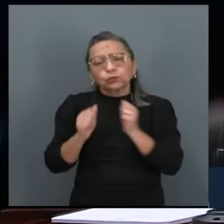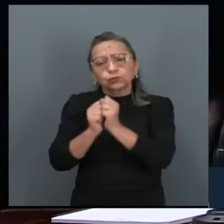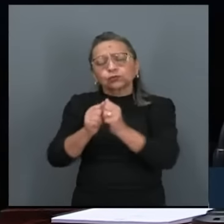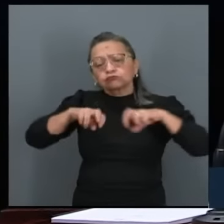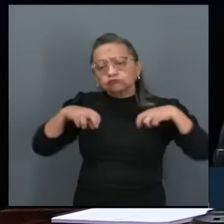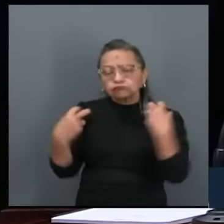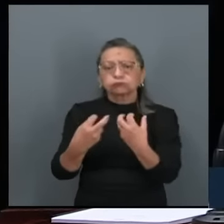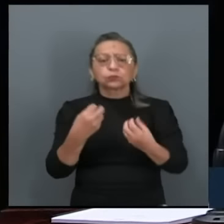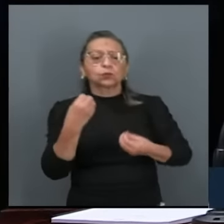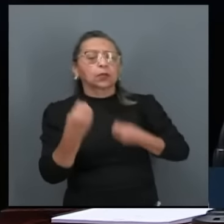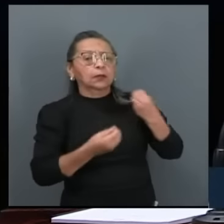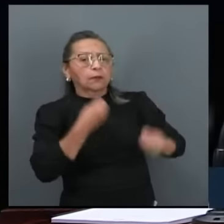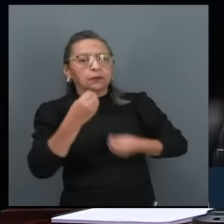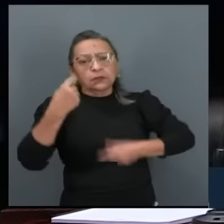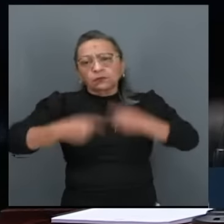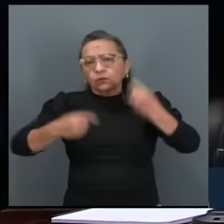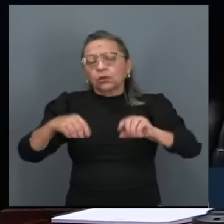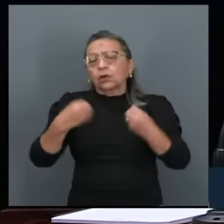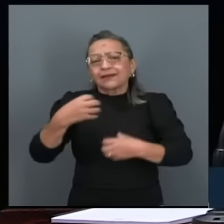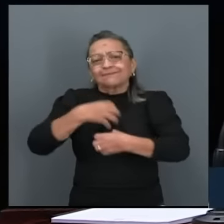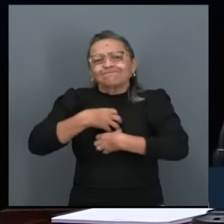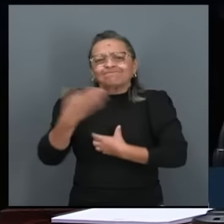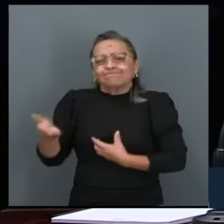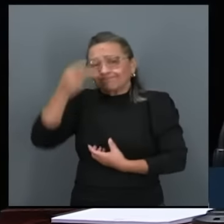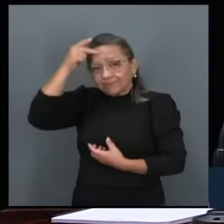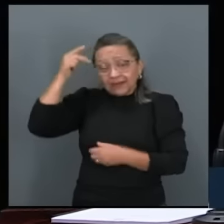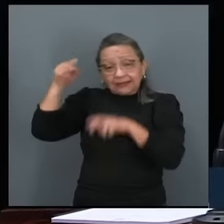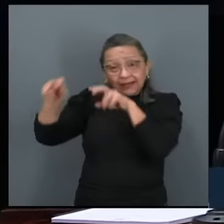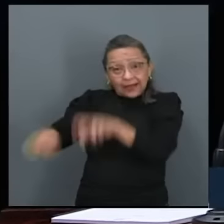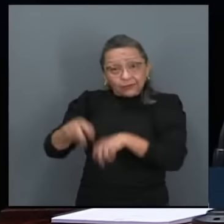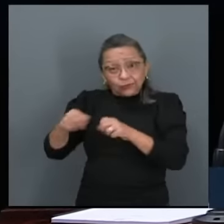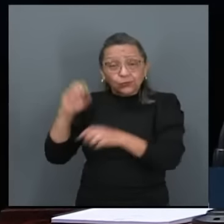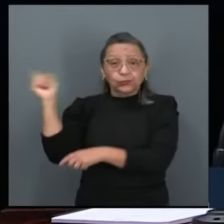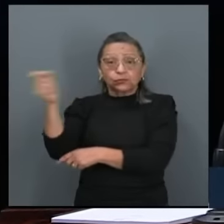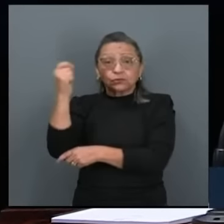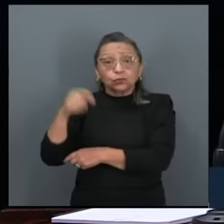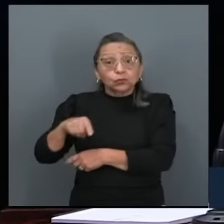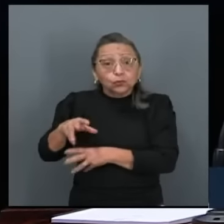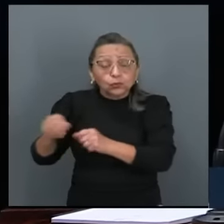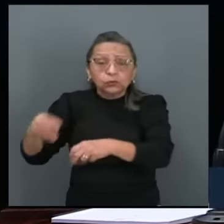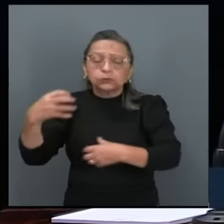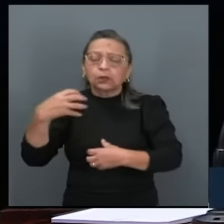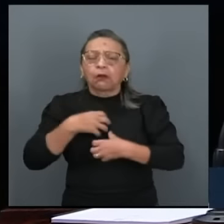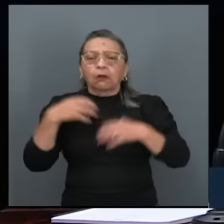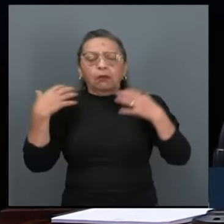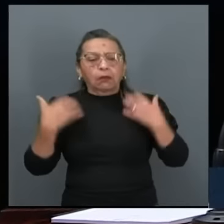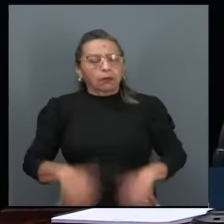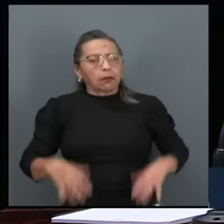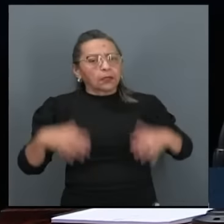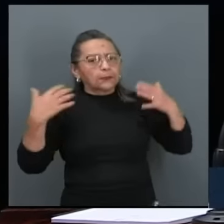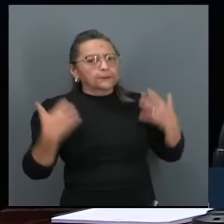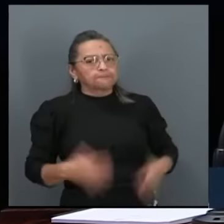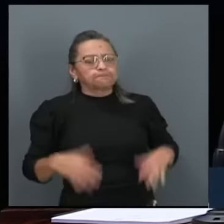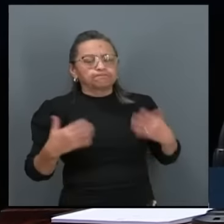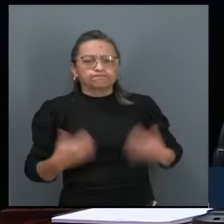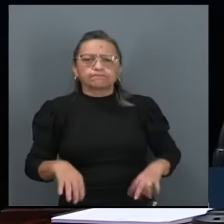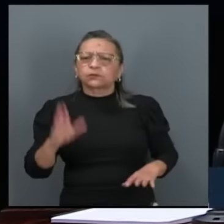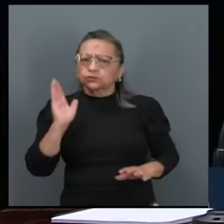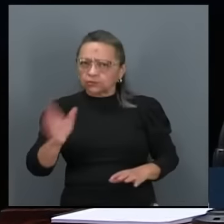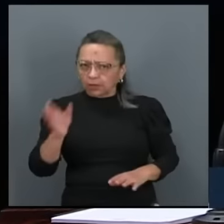dos agricultores do Rio Grande do Sul, que estão, de fato, numa situação desesperadora. Tem um